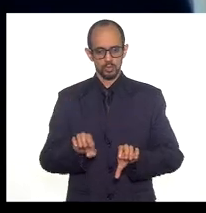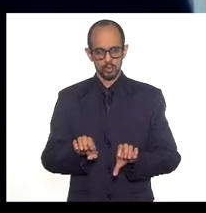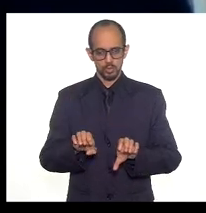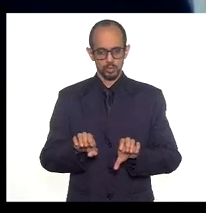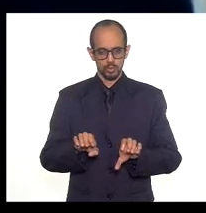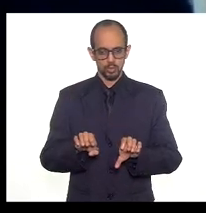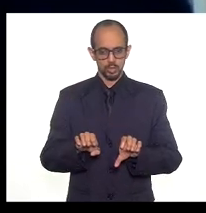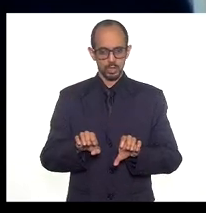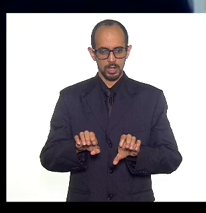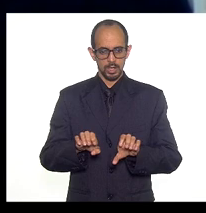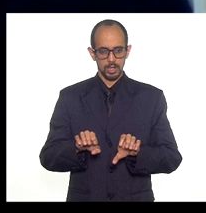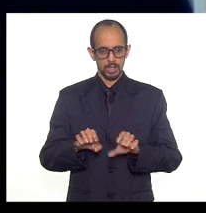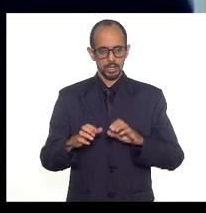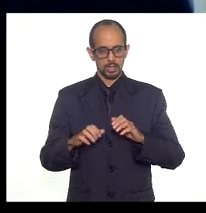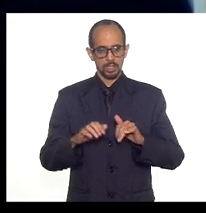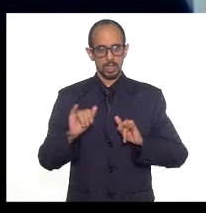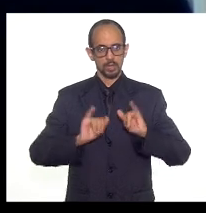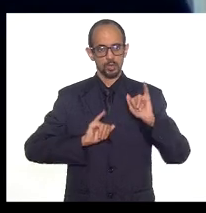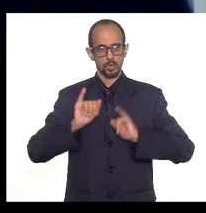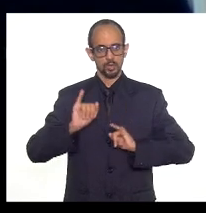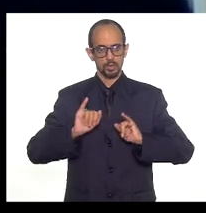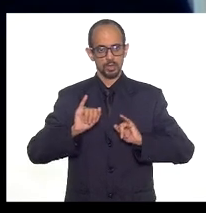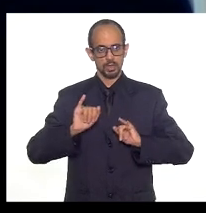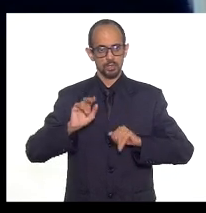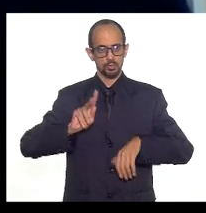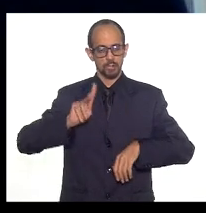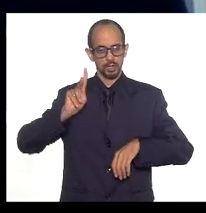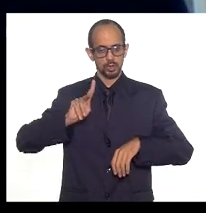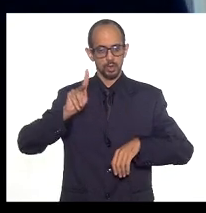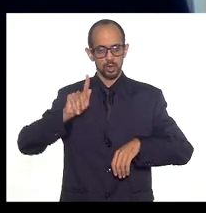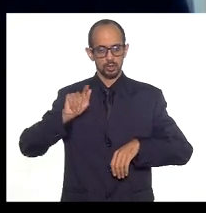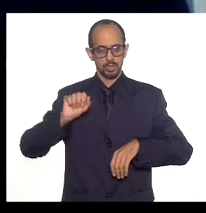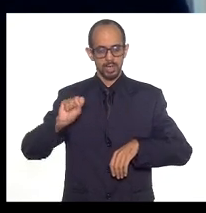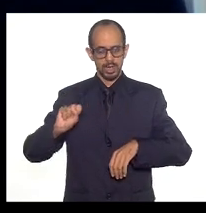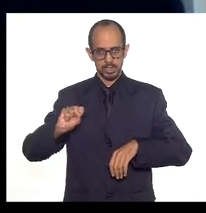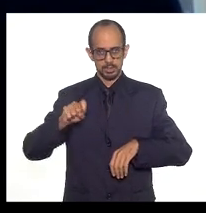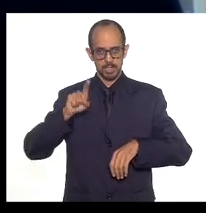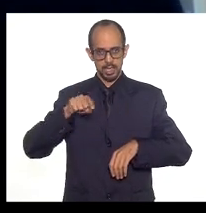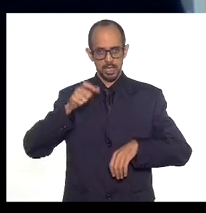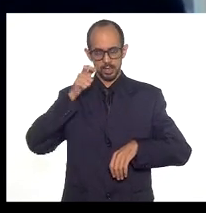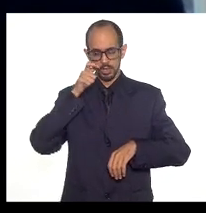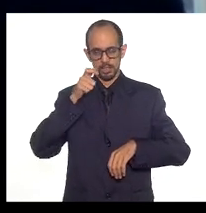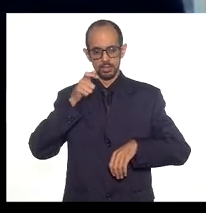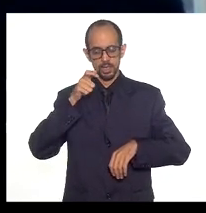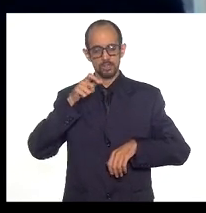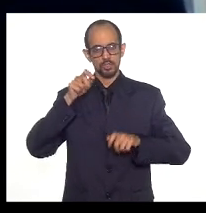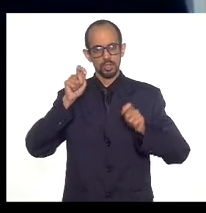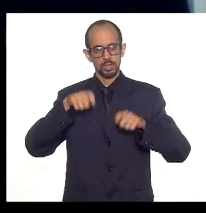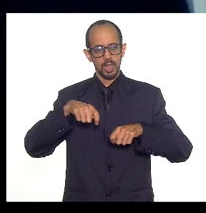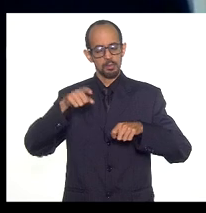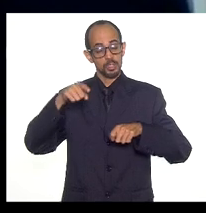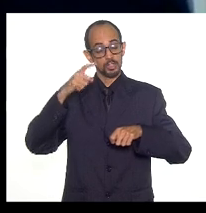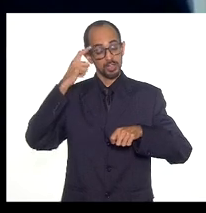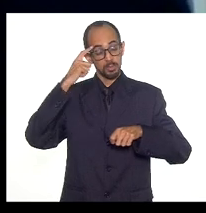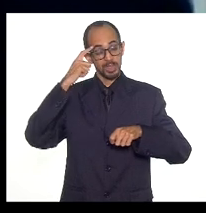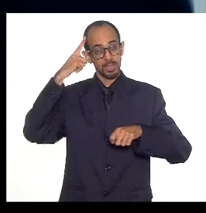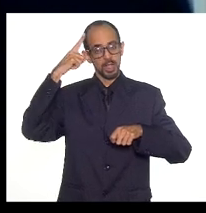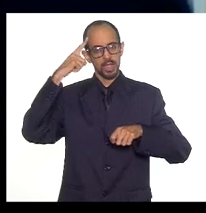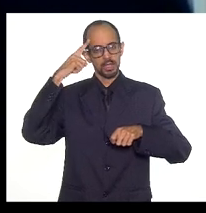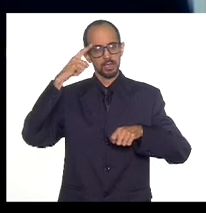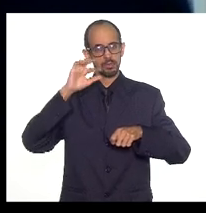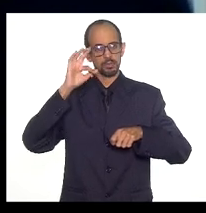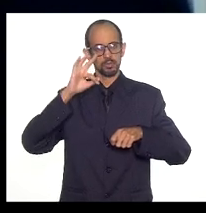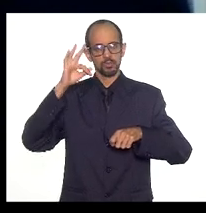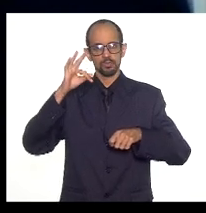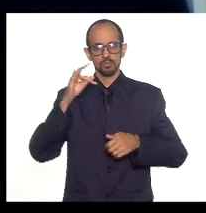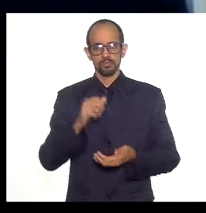essa estrutura da indústria de petróleo e gás, ela é bastante interessante, ela é bastante previsível. Né? A gente consegue fazer uma previsibilidade de investimento de uma